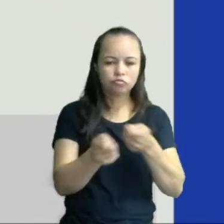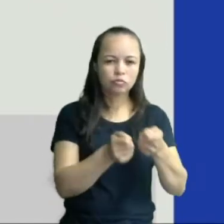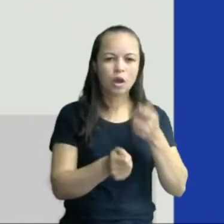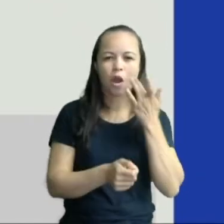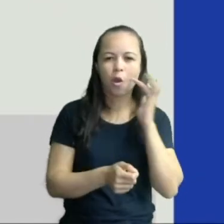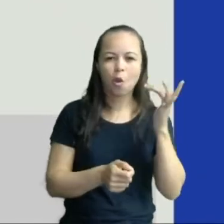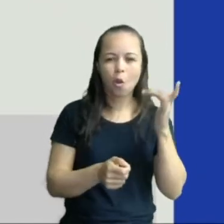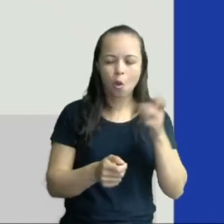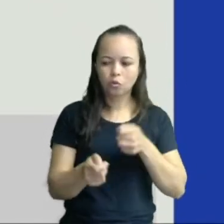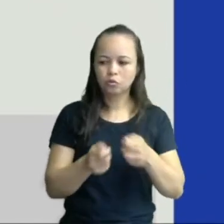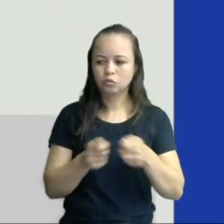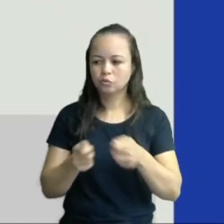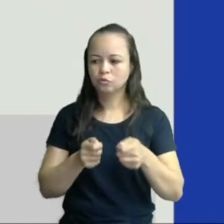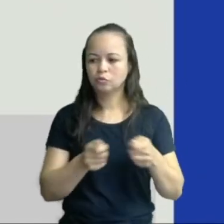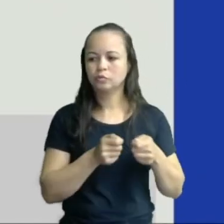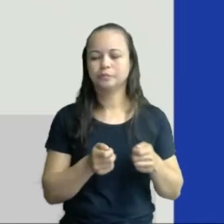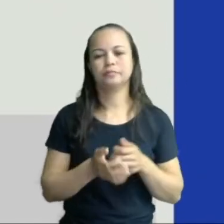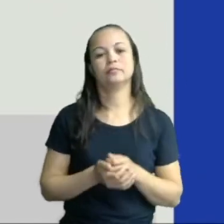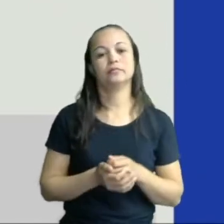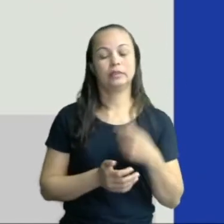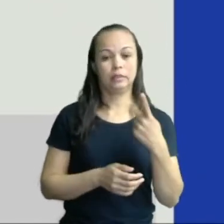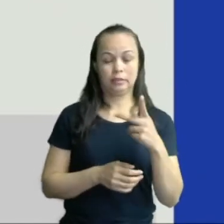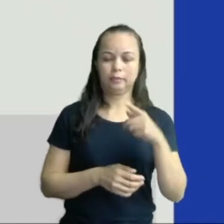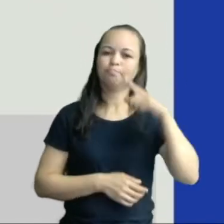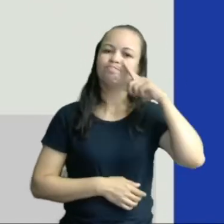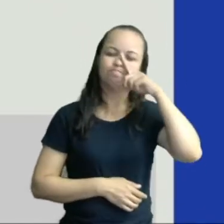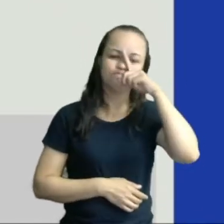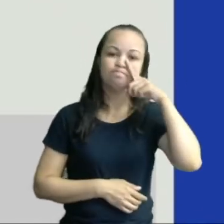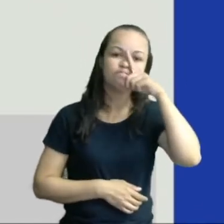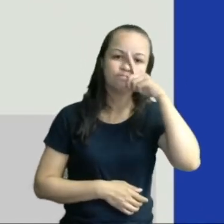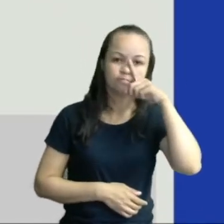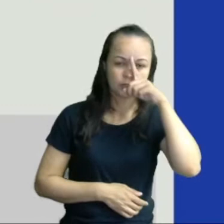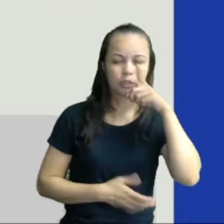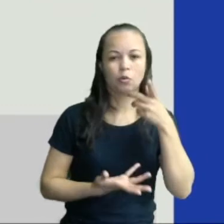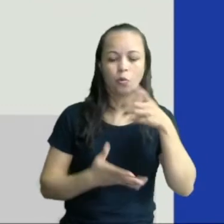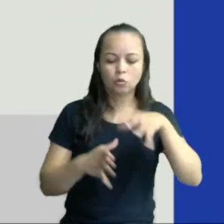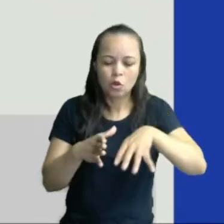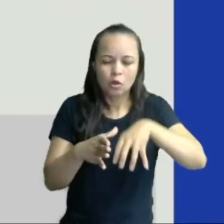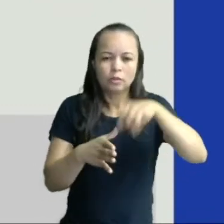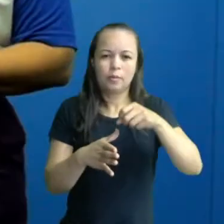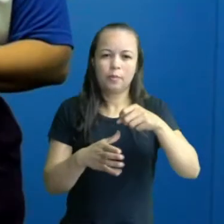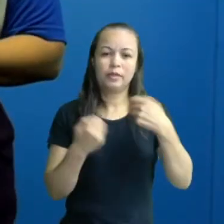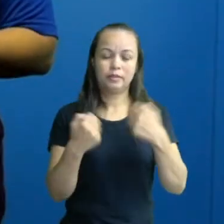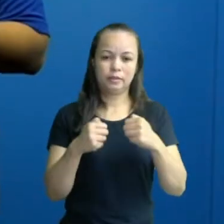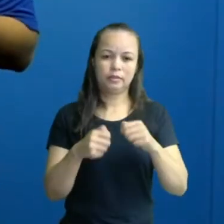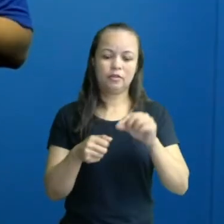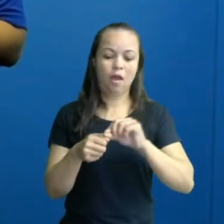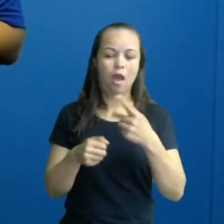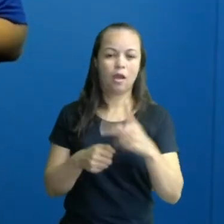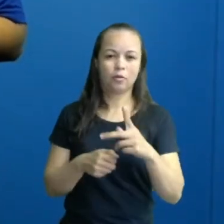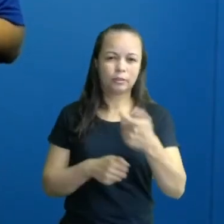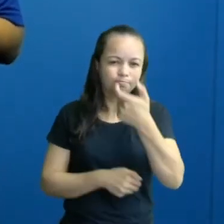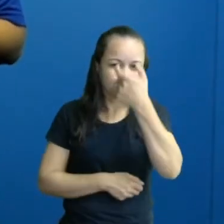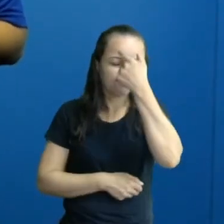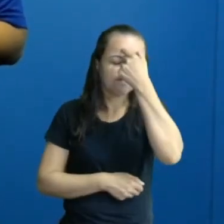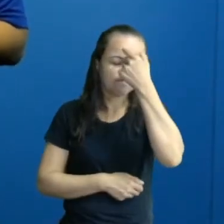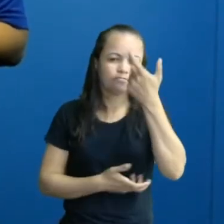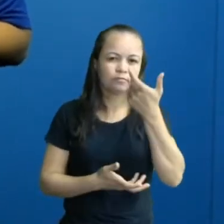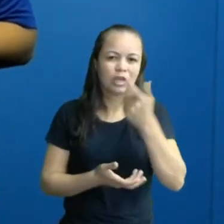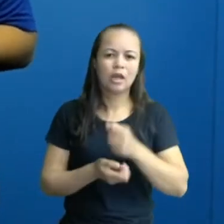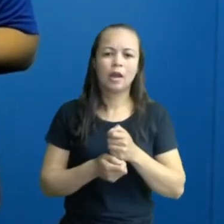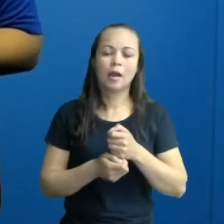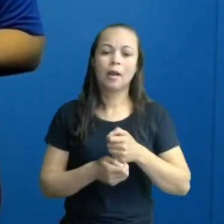O extrativismo mineral, gente, também ele é muito perigoso e tem que ser feito com bastante consciência. Primeiro porque